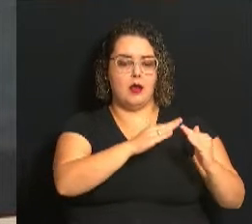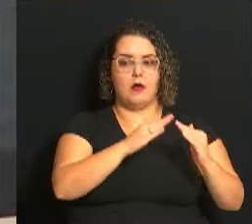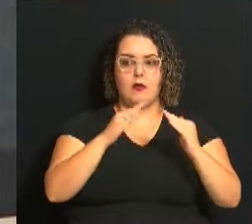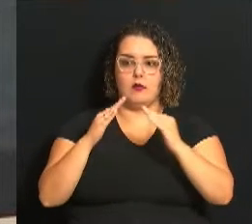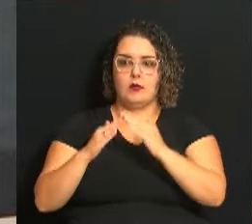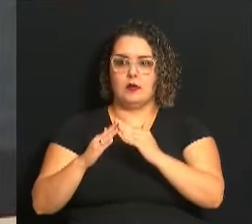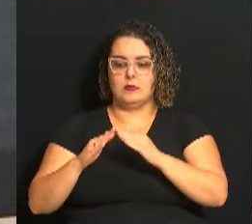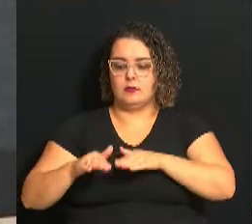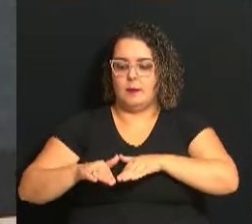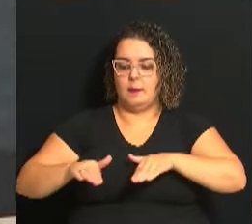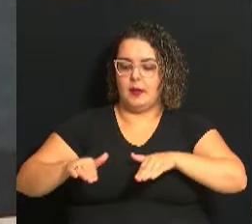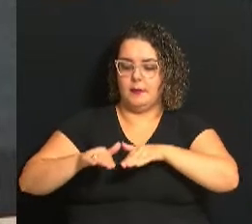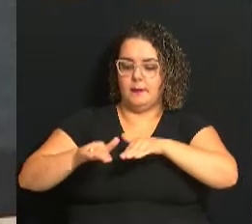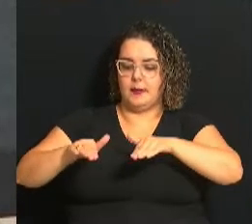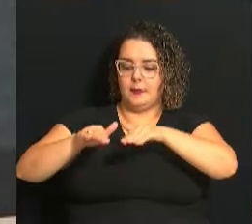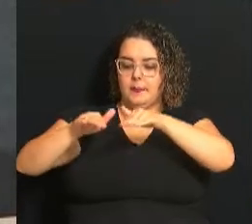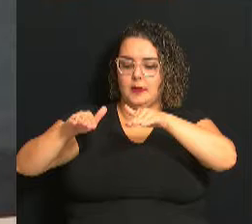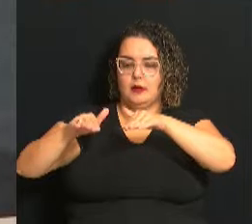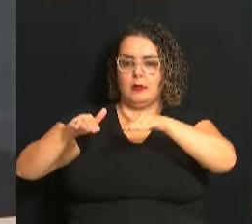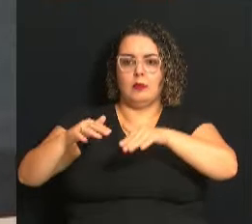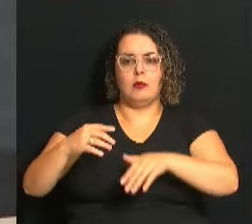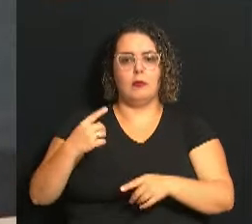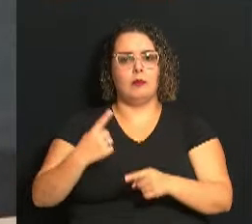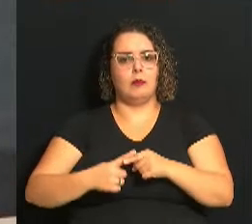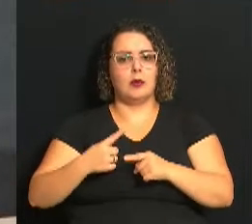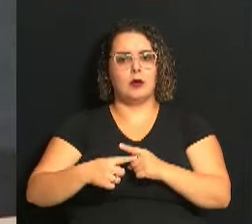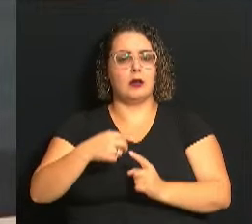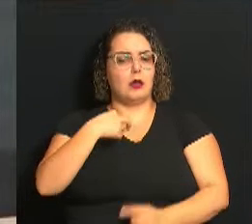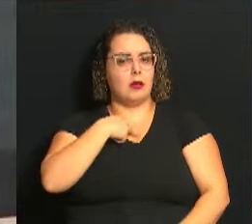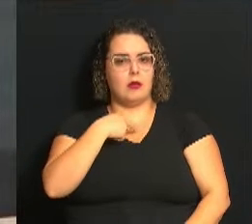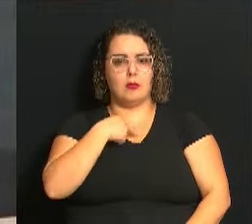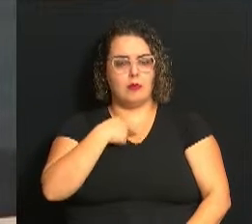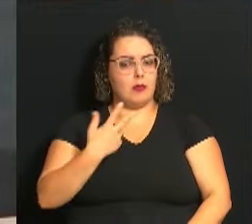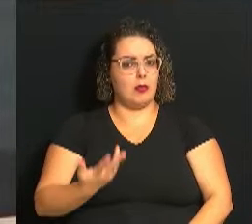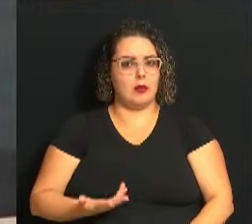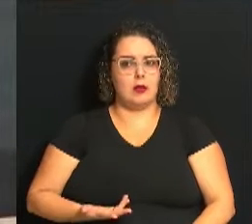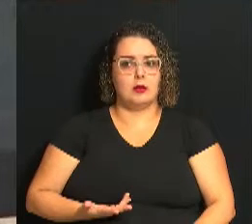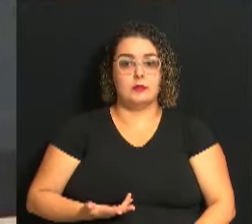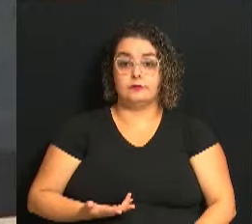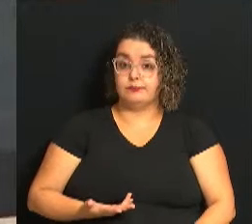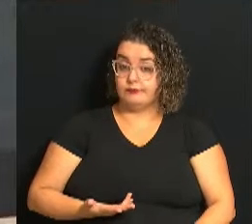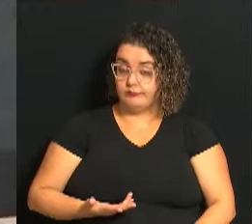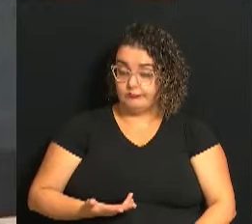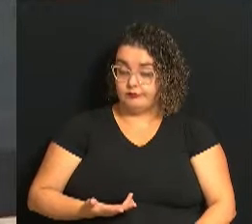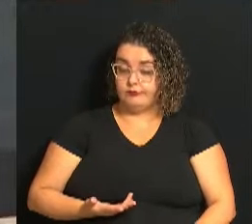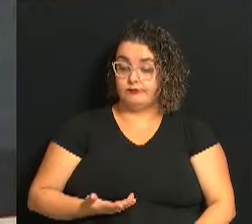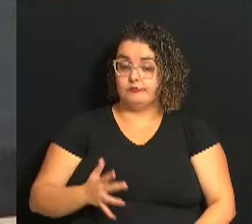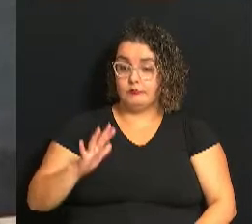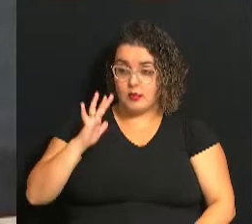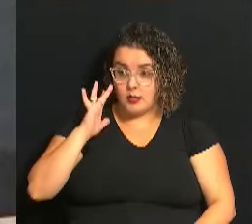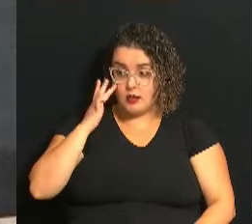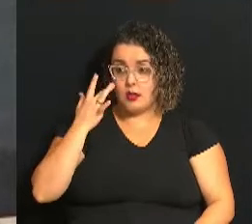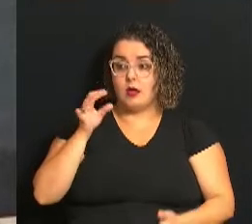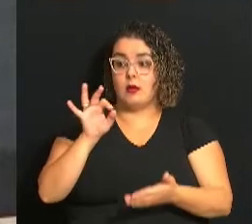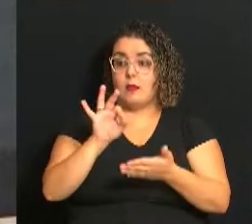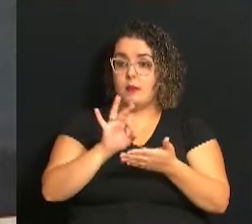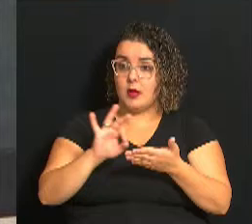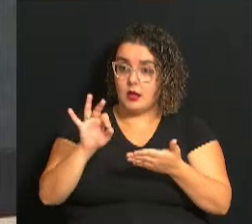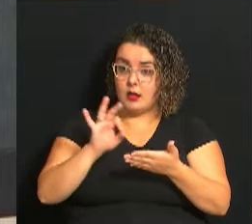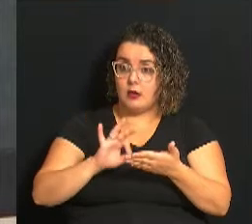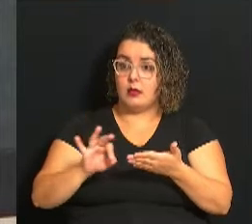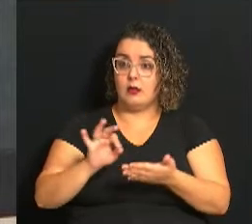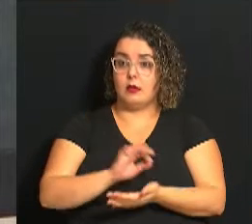posso. Por que isso? Então, acho que é uma correção, é uma coisa para dar